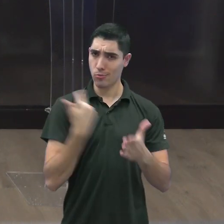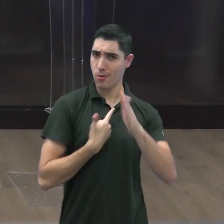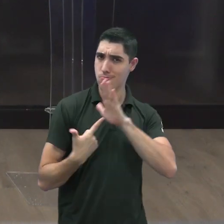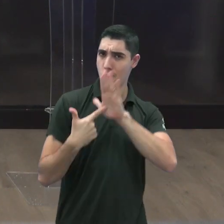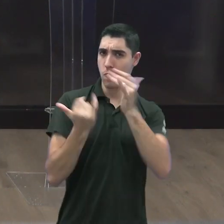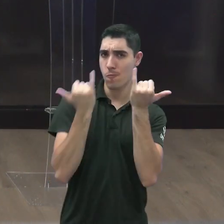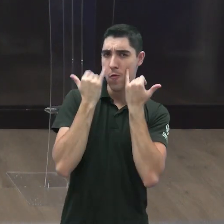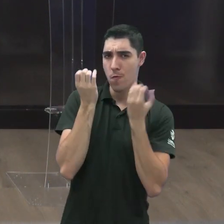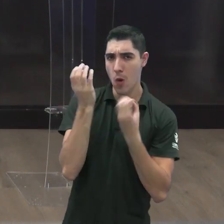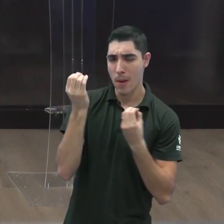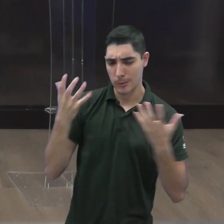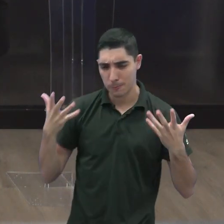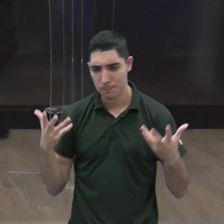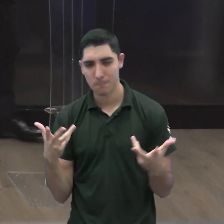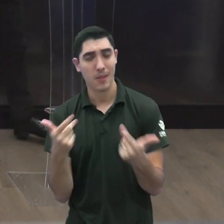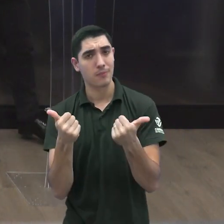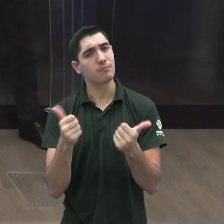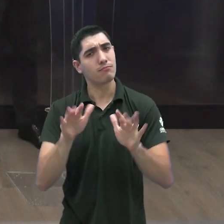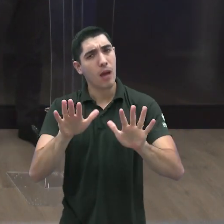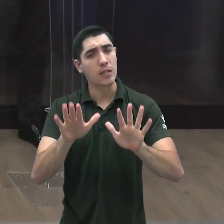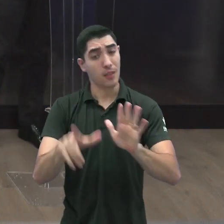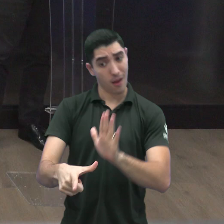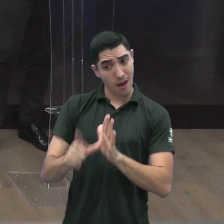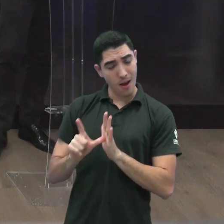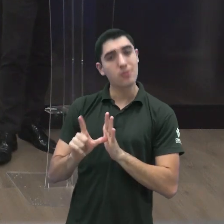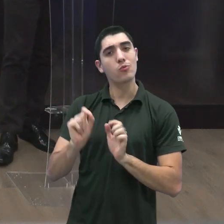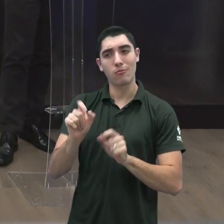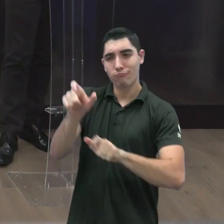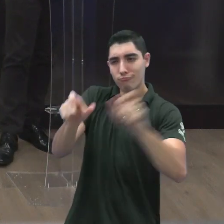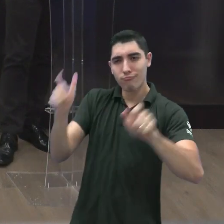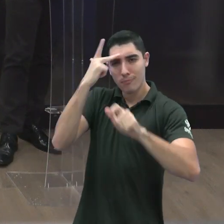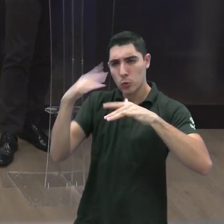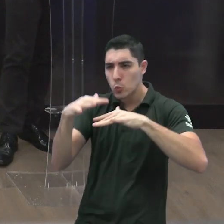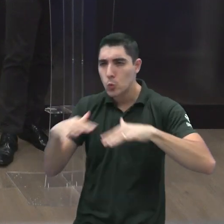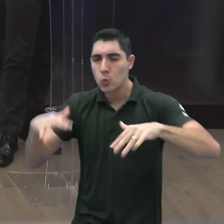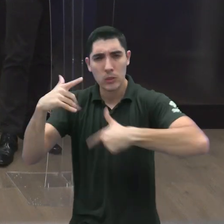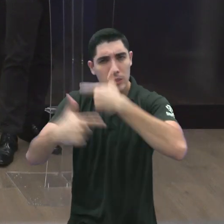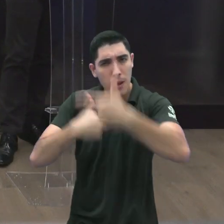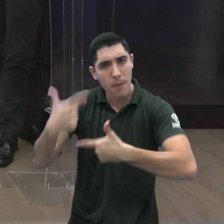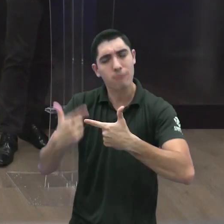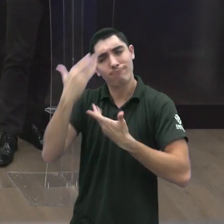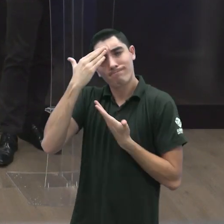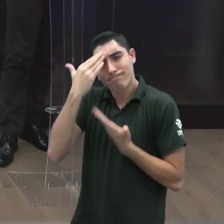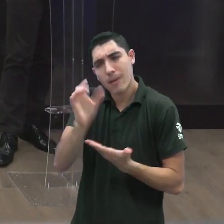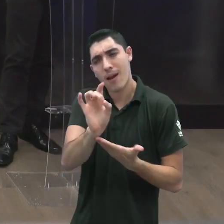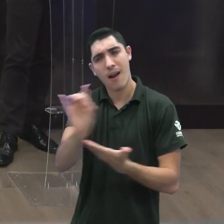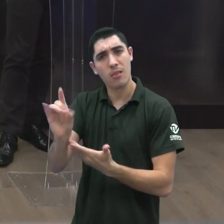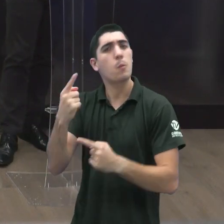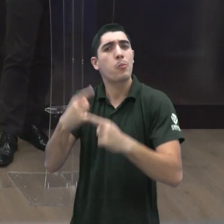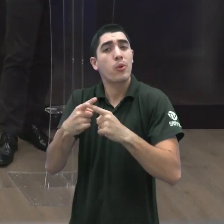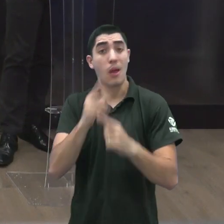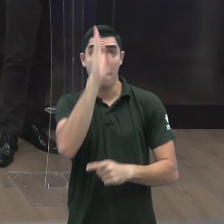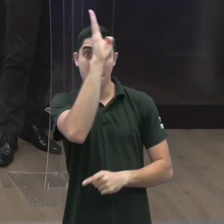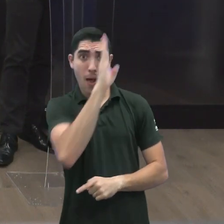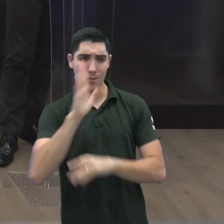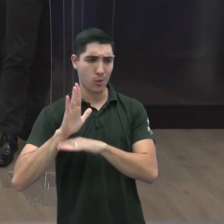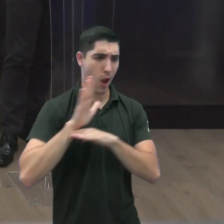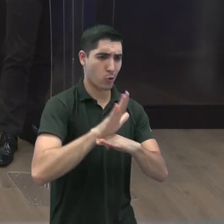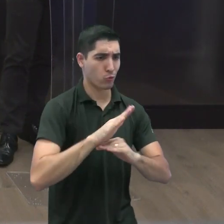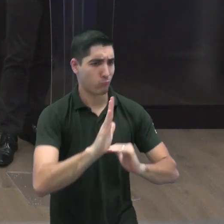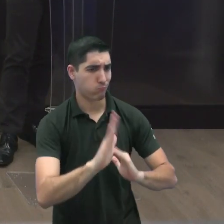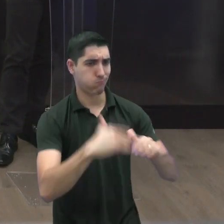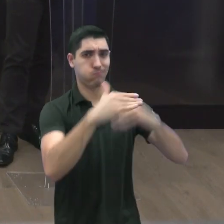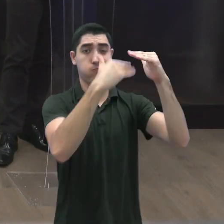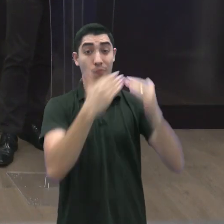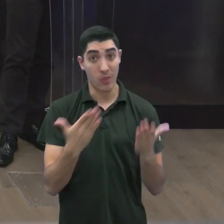de qualidade e fica claro o nosso agradecimento a todos os trabalhadores que ajudam a desenvolver o nosso país. E esse também,